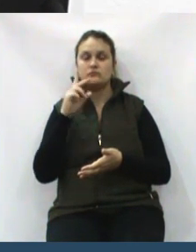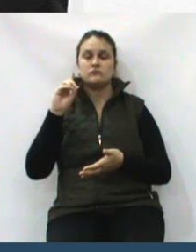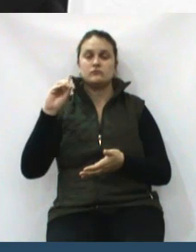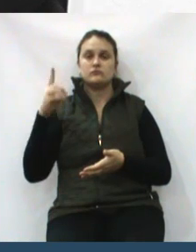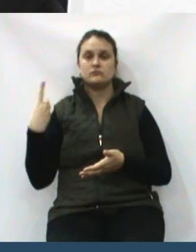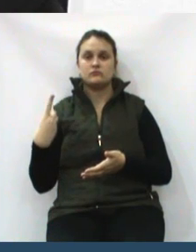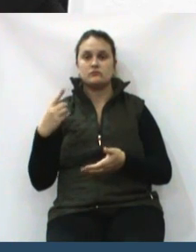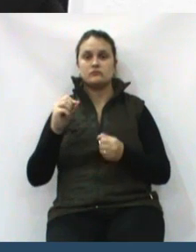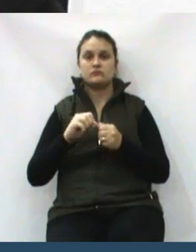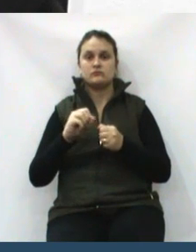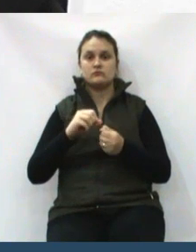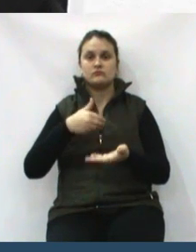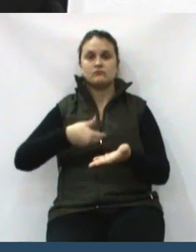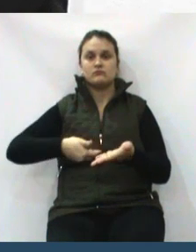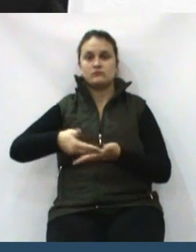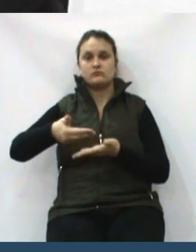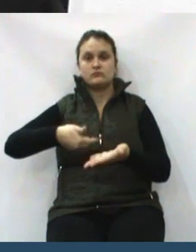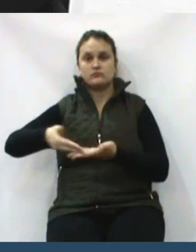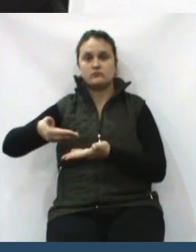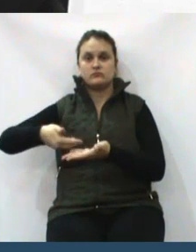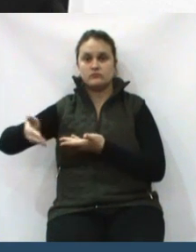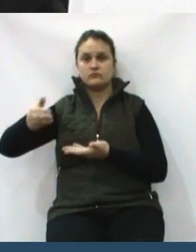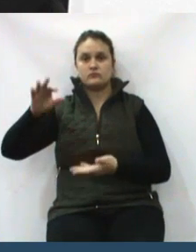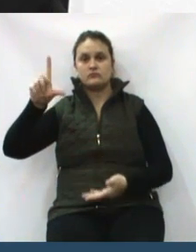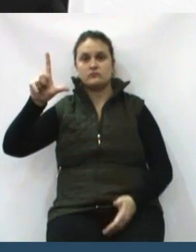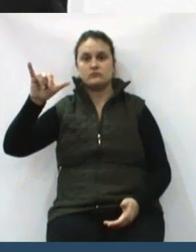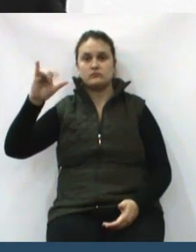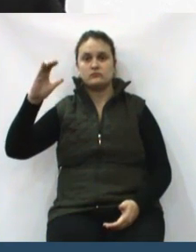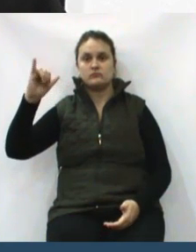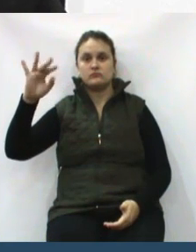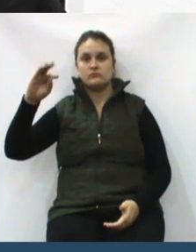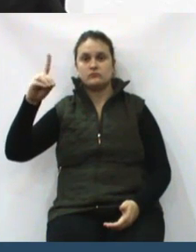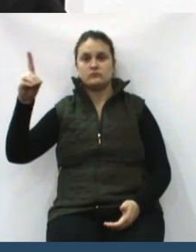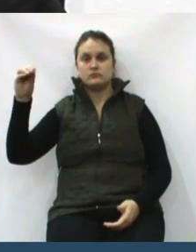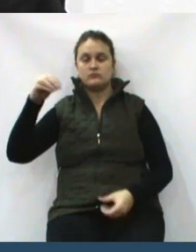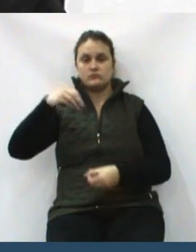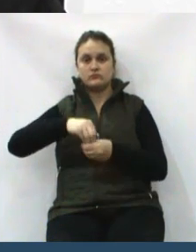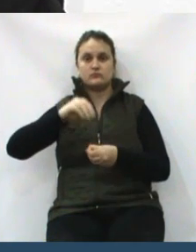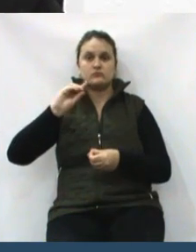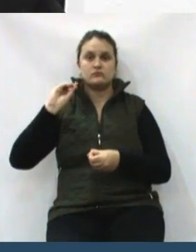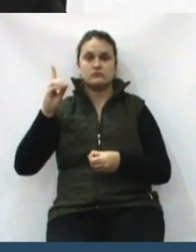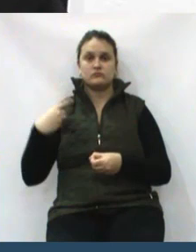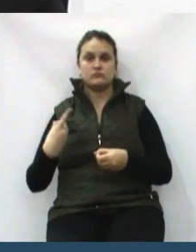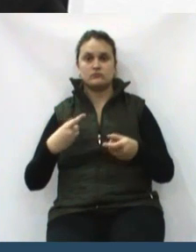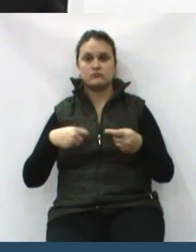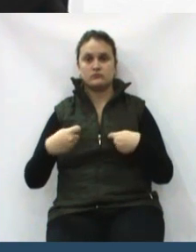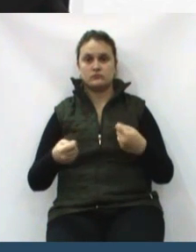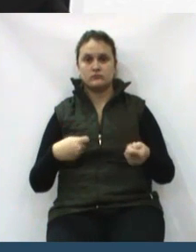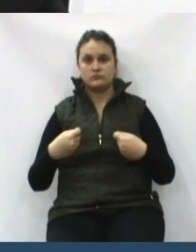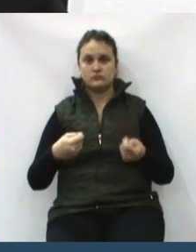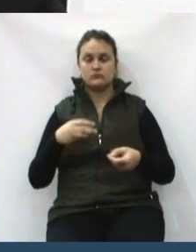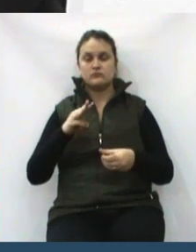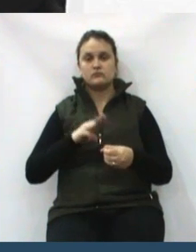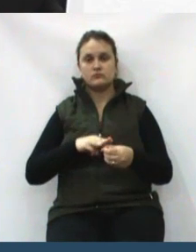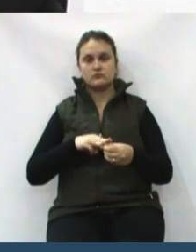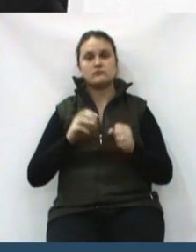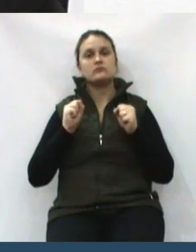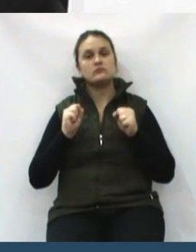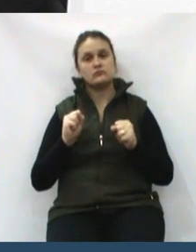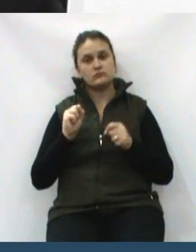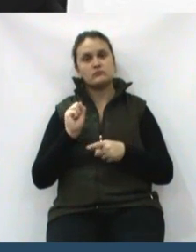direito de licitações. E isso, dentro do direito administrativo, o município pode